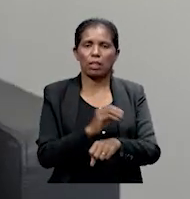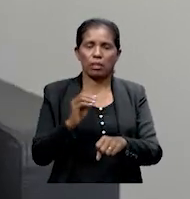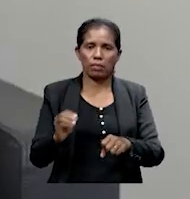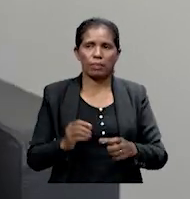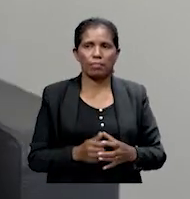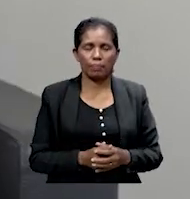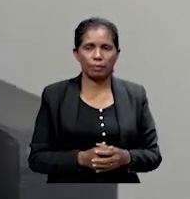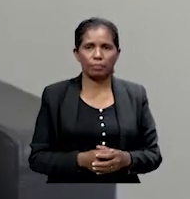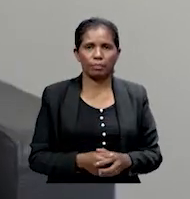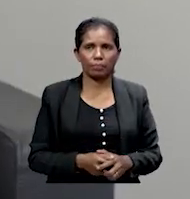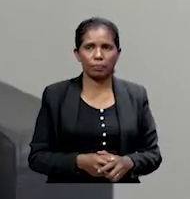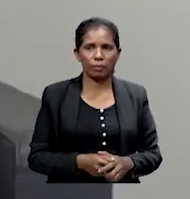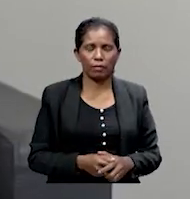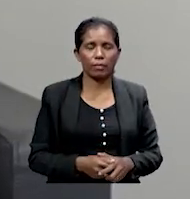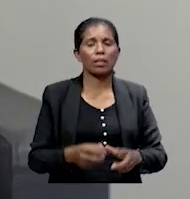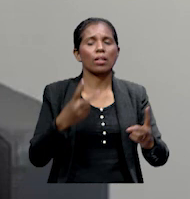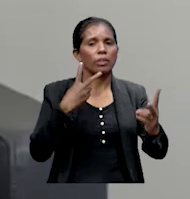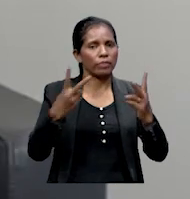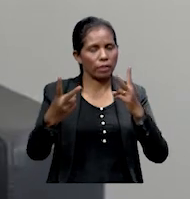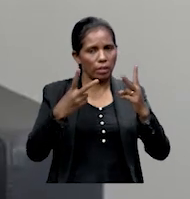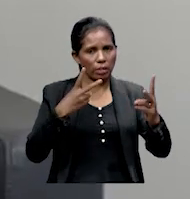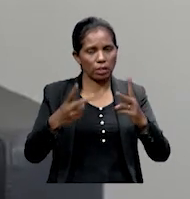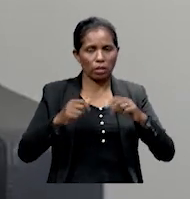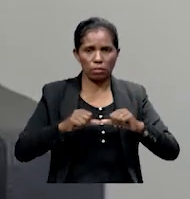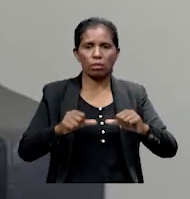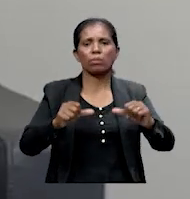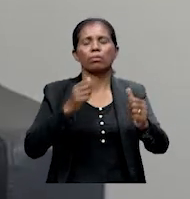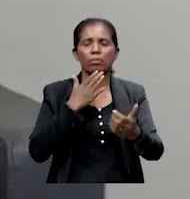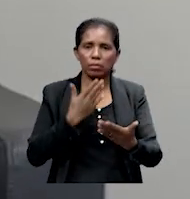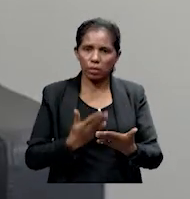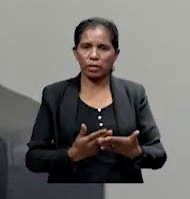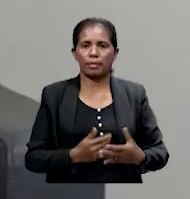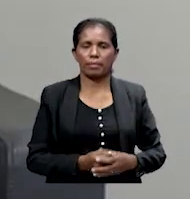etc. Visita lá o dia Clos e